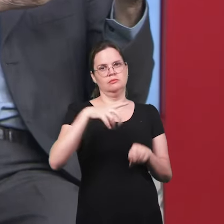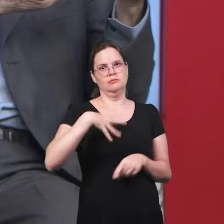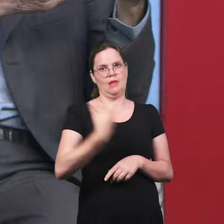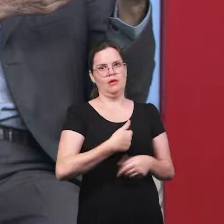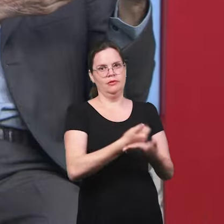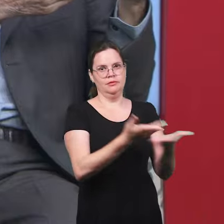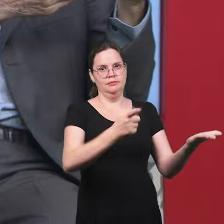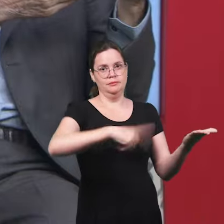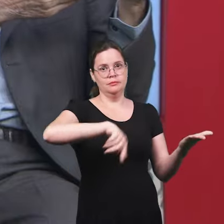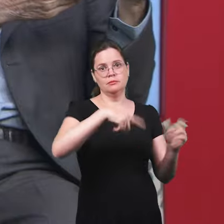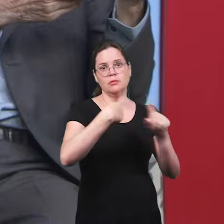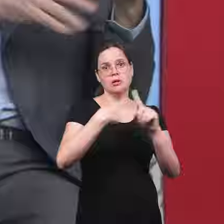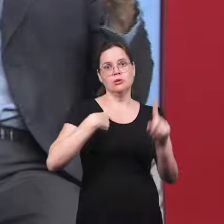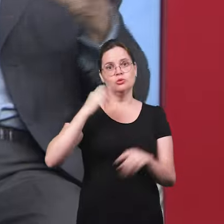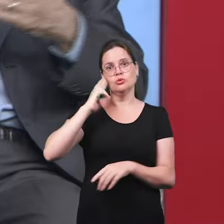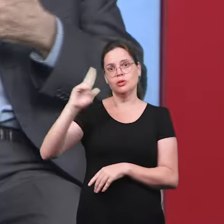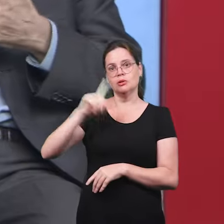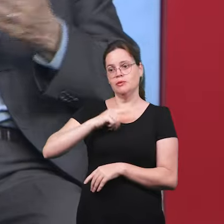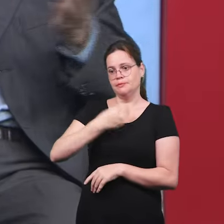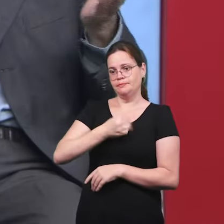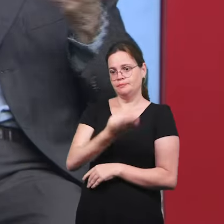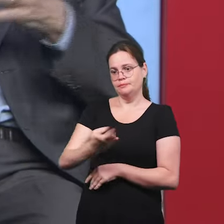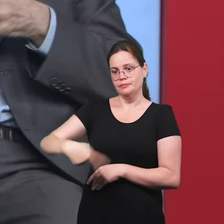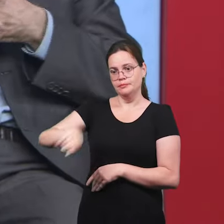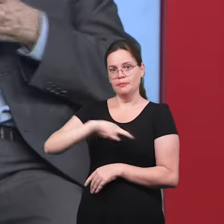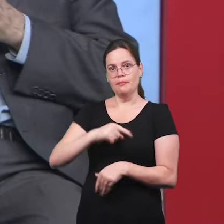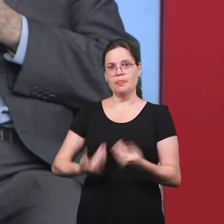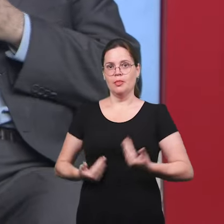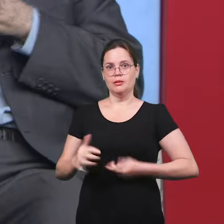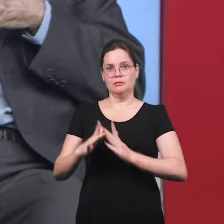ele teve misericórdia da igreja e ali ele vai ter